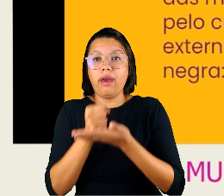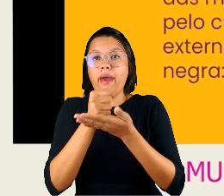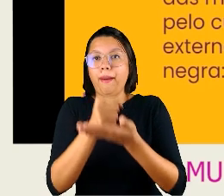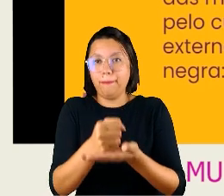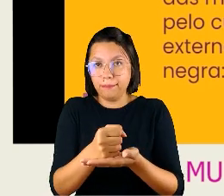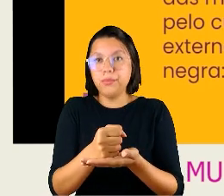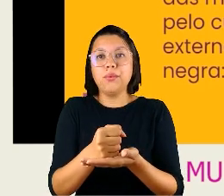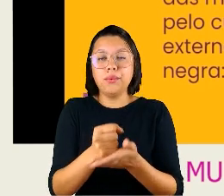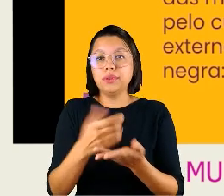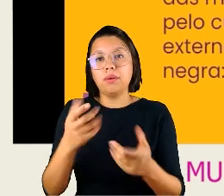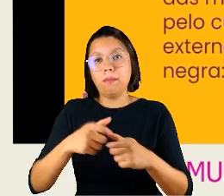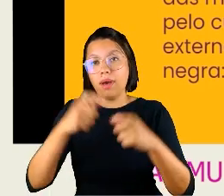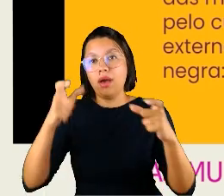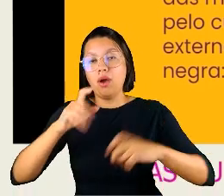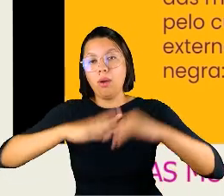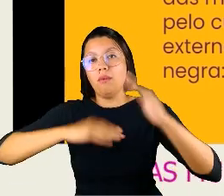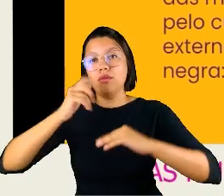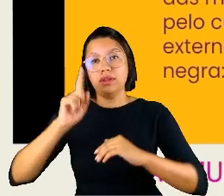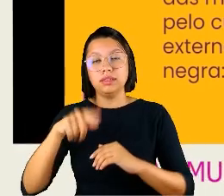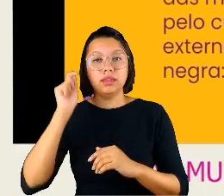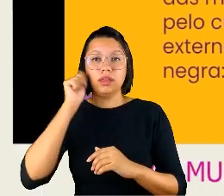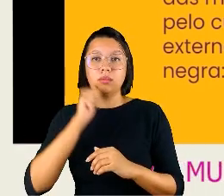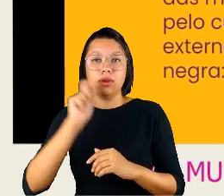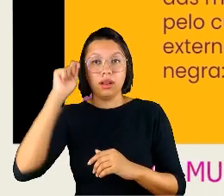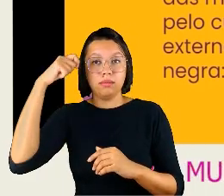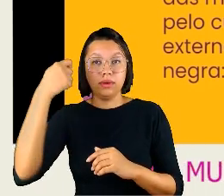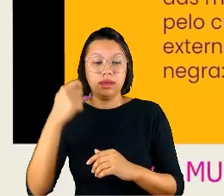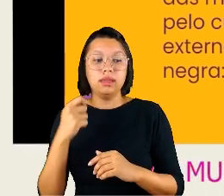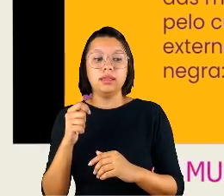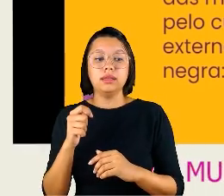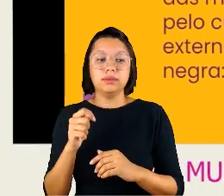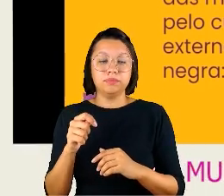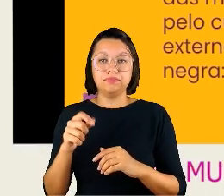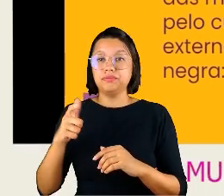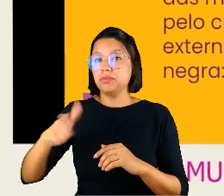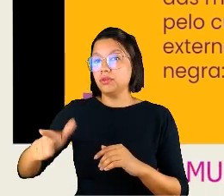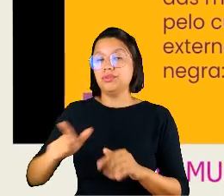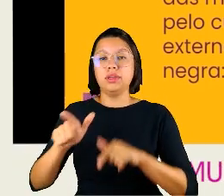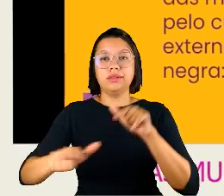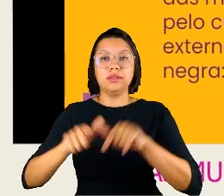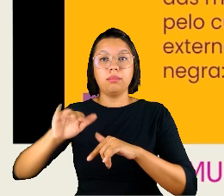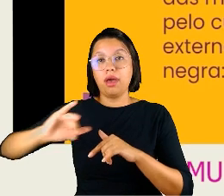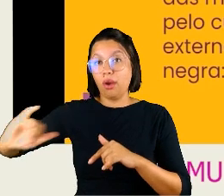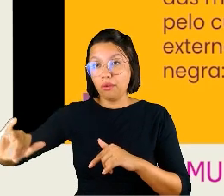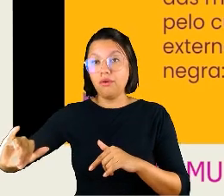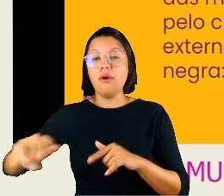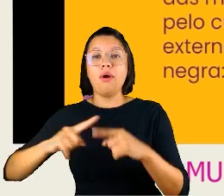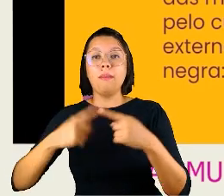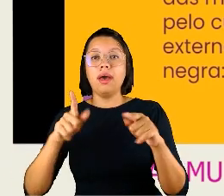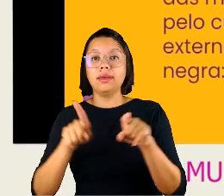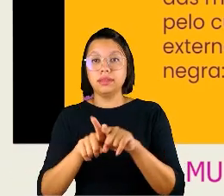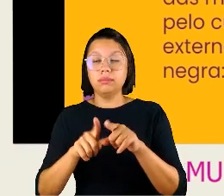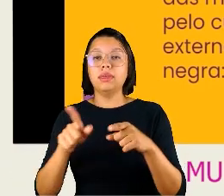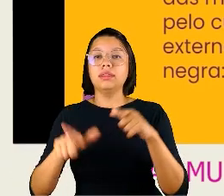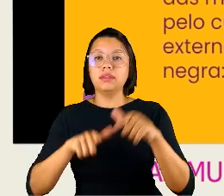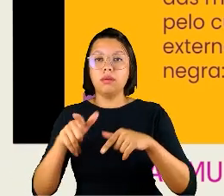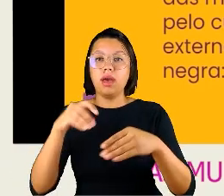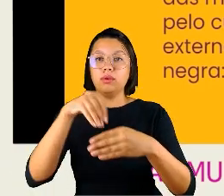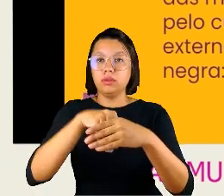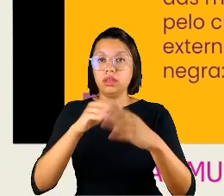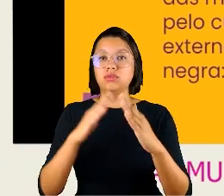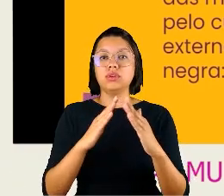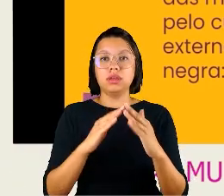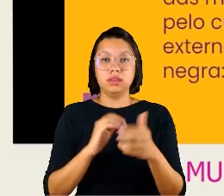dessas profissionais é uma mulher negra, que não só estão sem trabalho fora, mas também executam esse trabalho dentro de